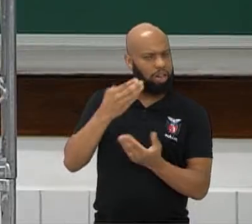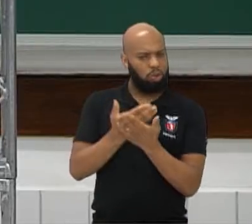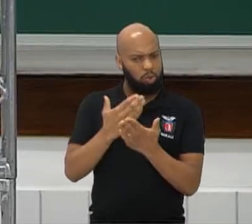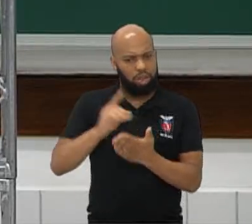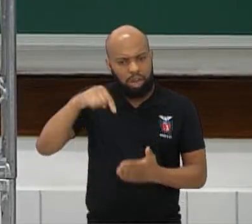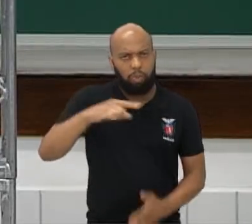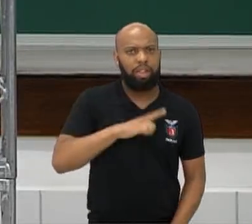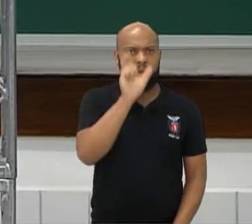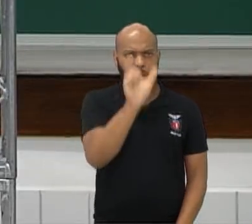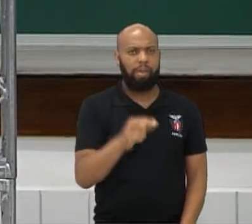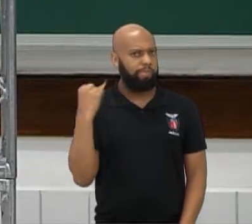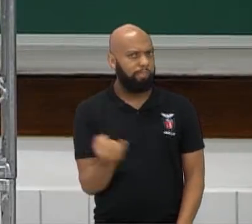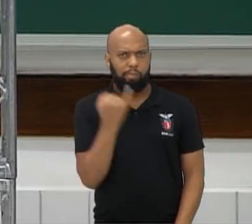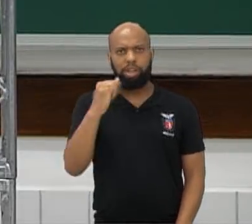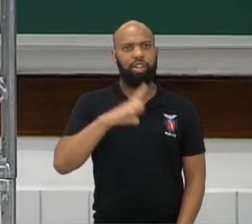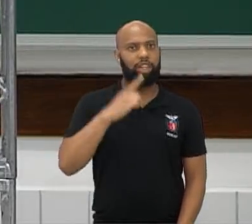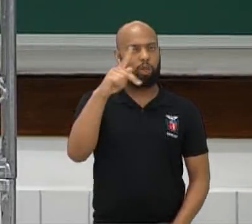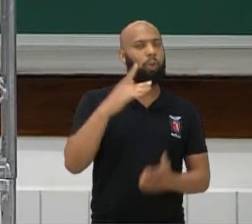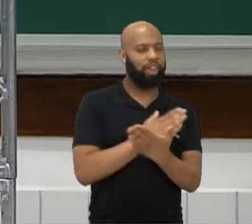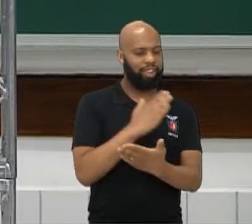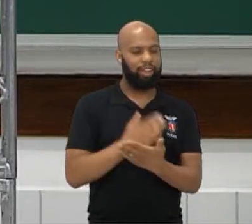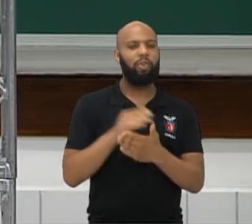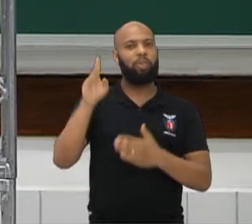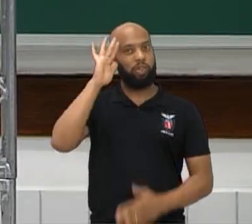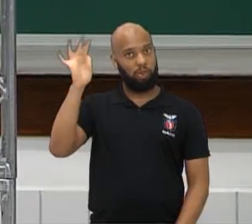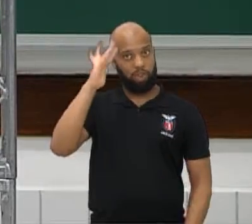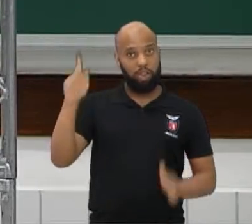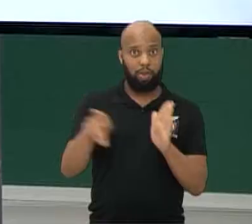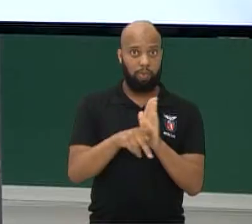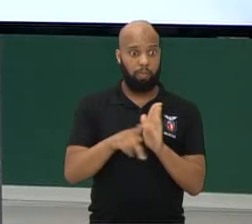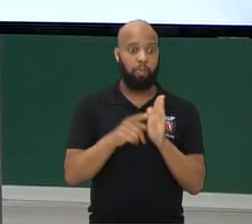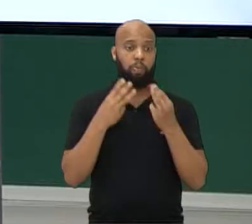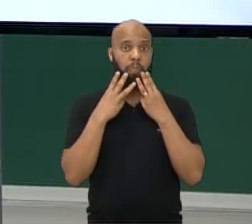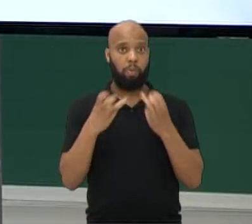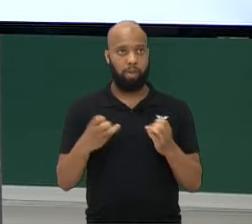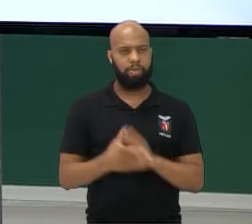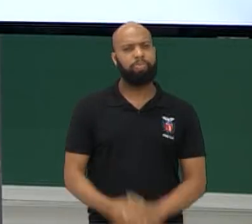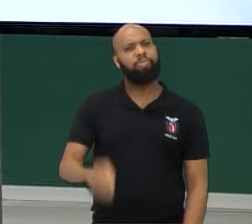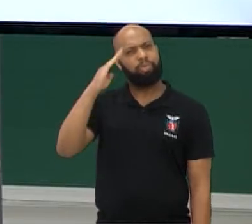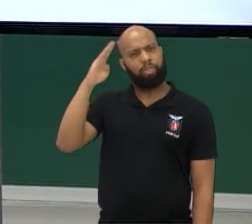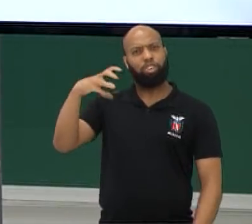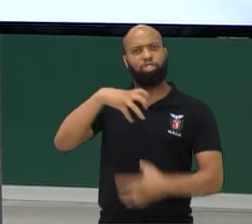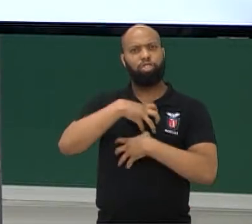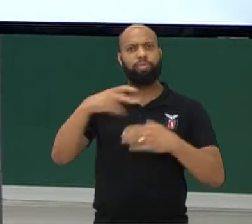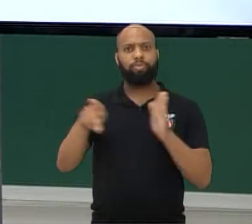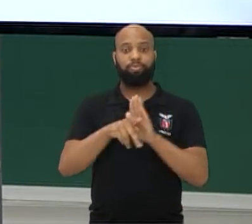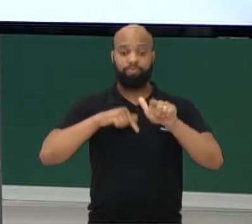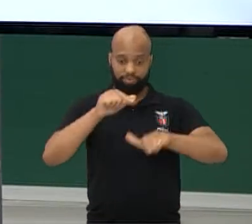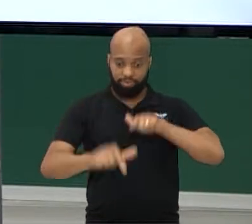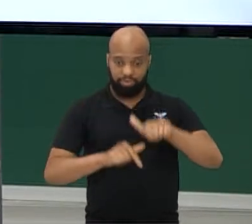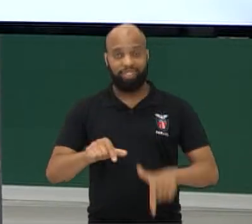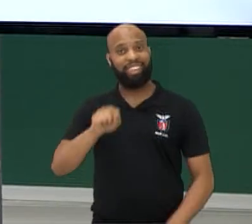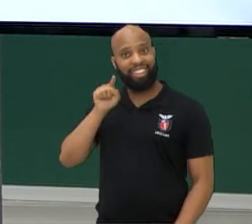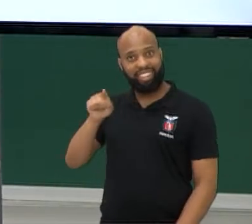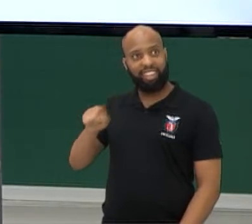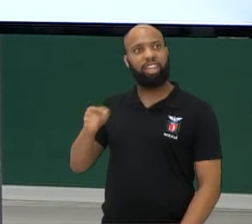essas palavras centrais, as ideias centrais da teoria do Marx. Então os principais modos de produção que o